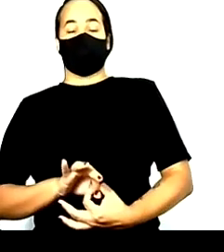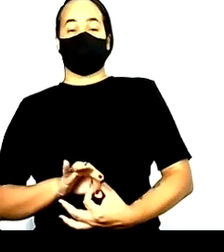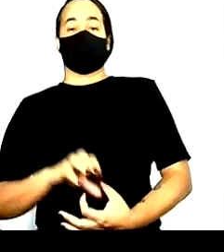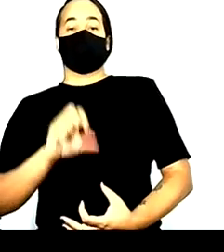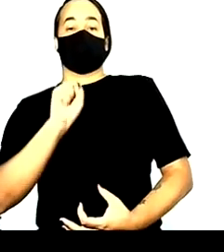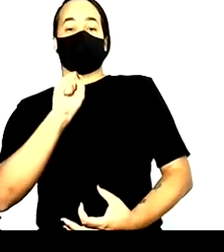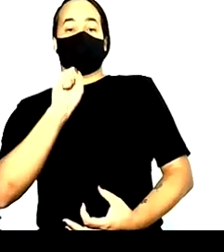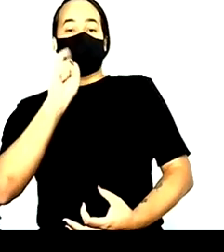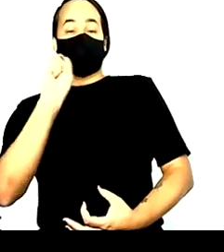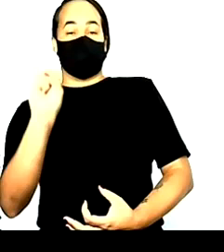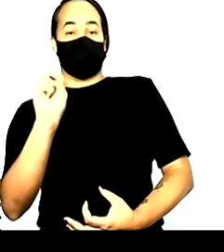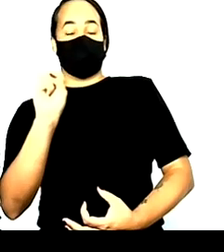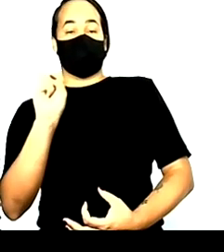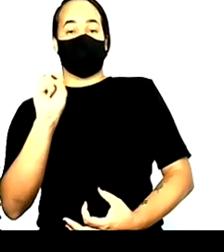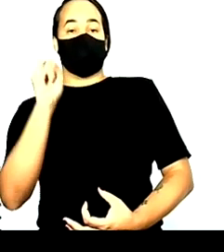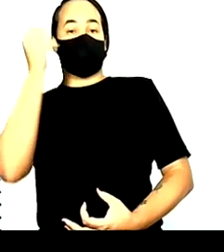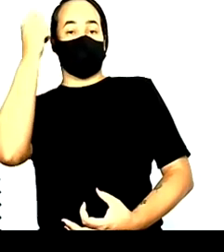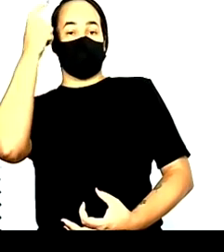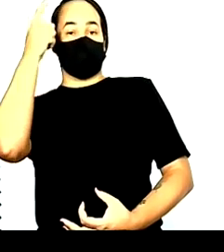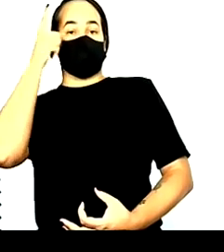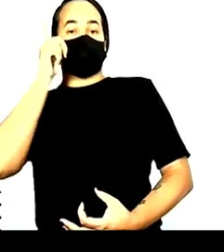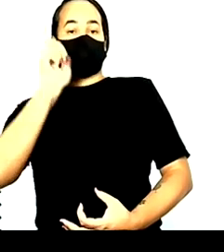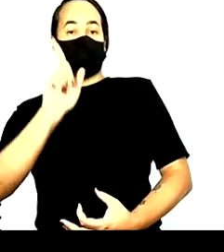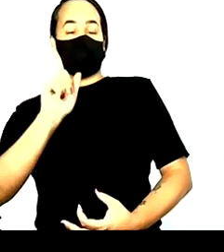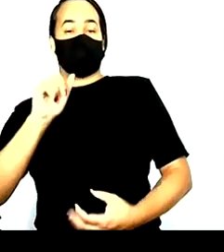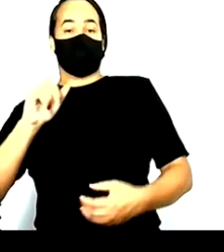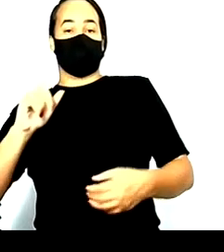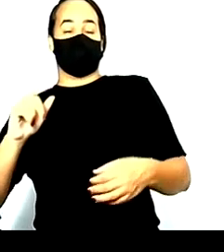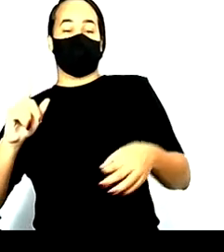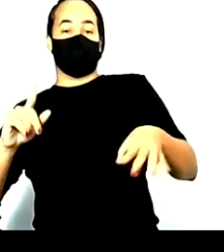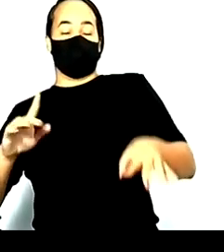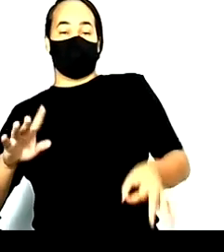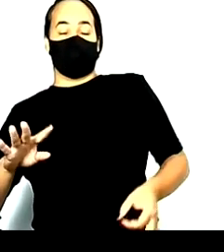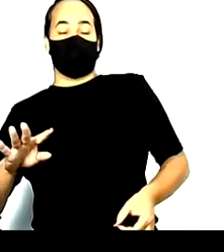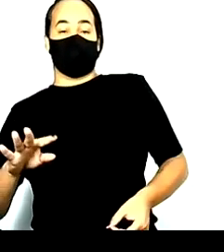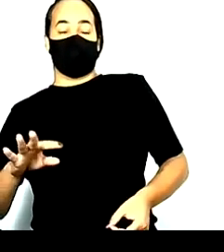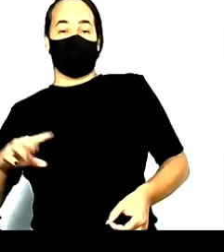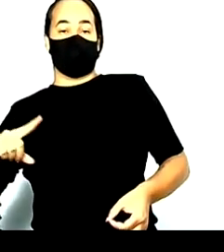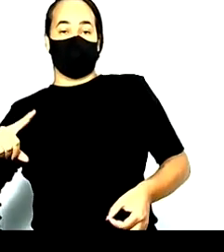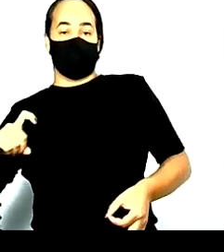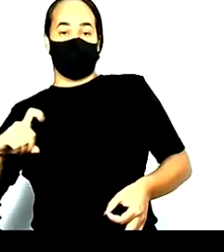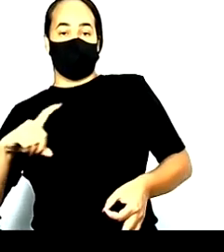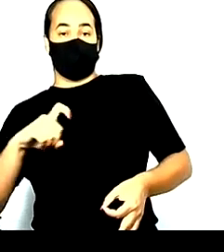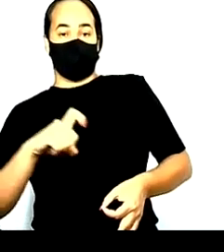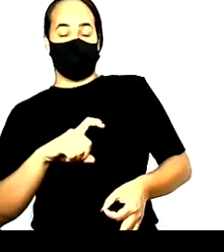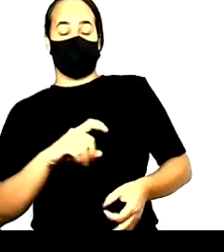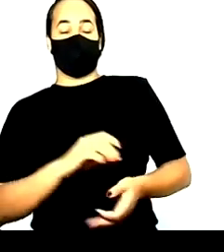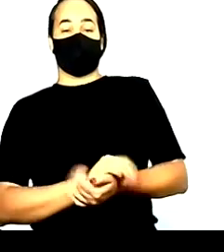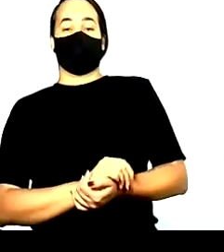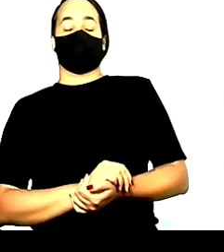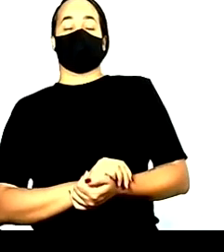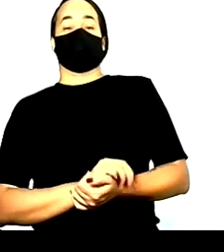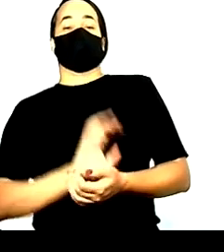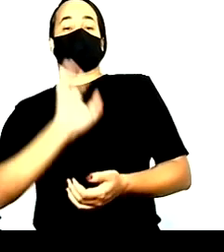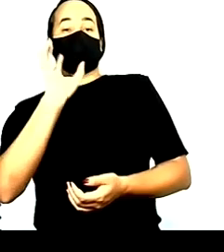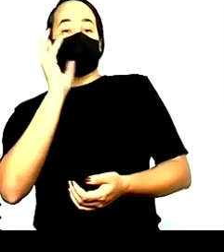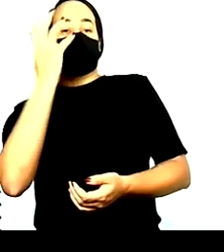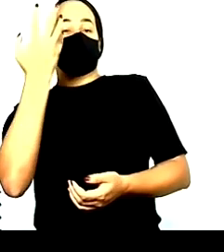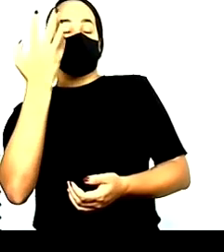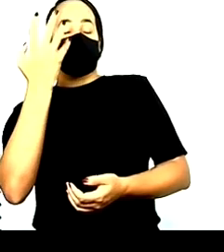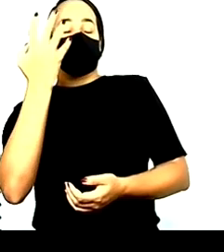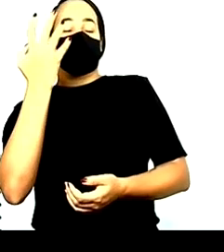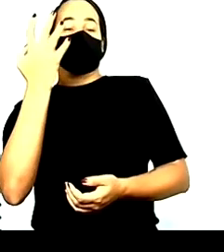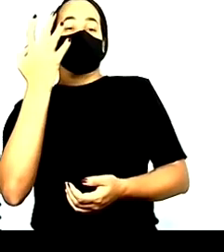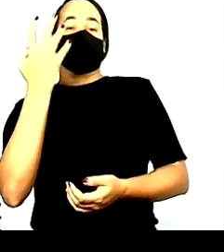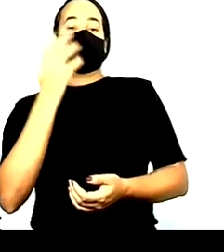for fecundado por um espermatozoide, vai formar-se uma célula ovo, que é a chamada de zigoto, que se encaminha